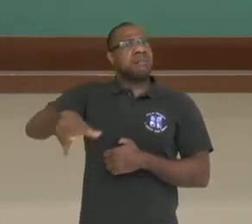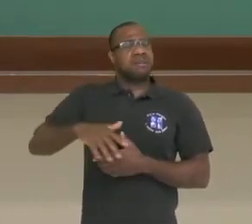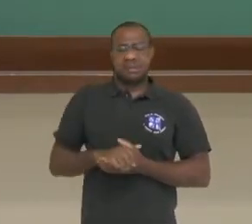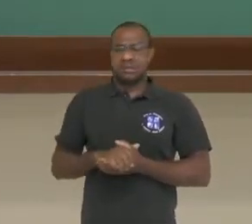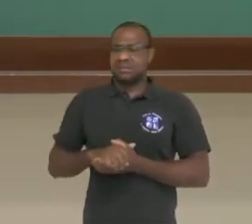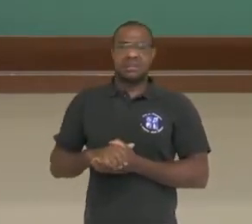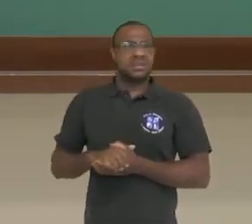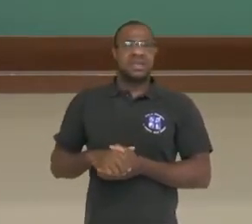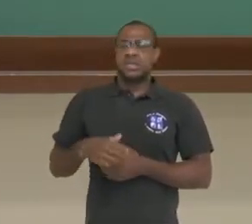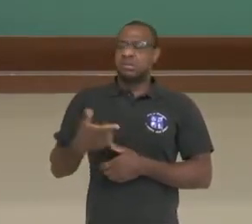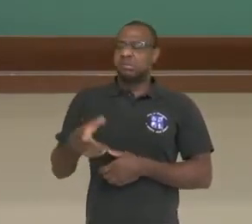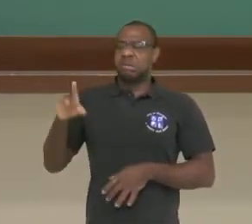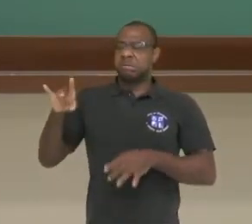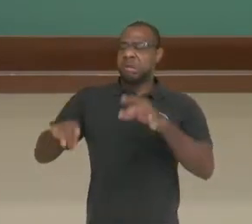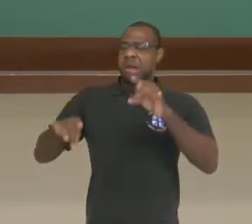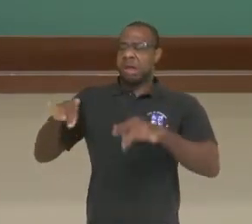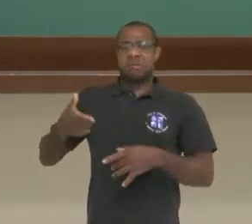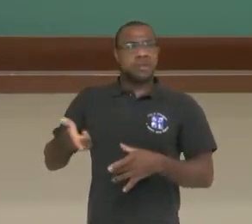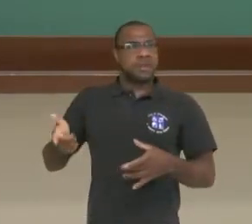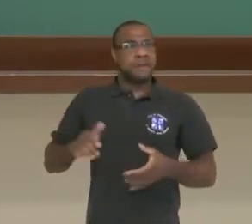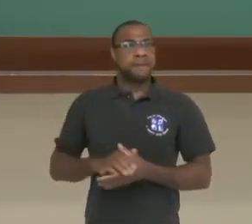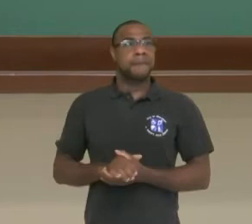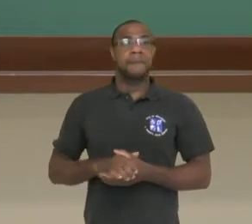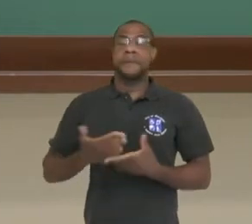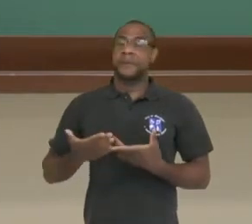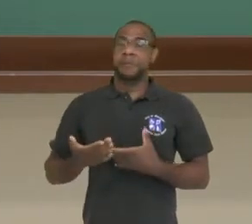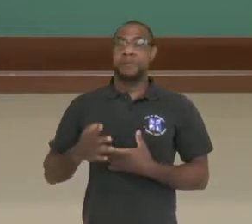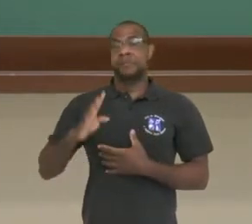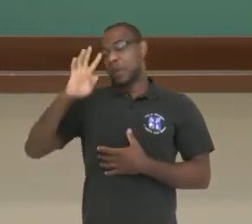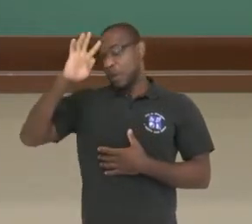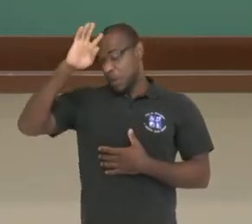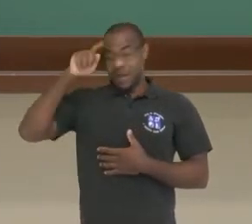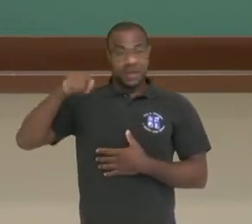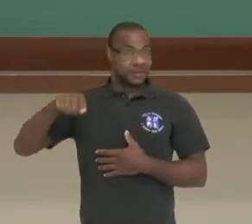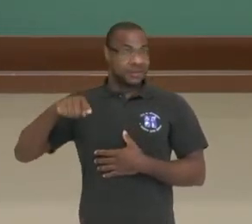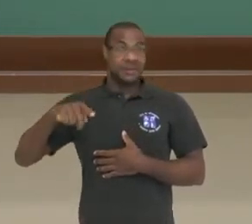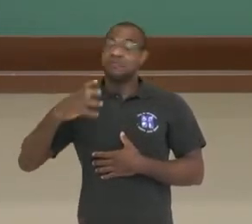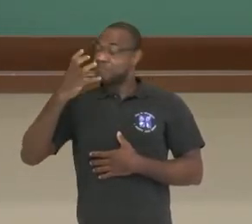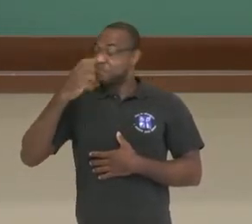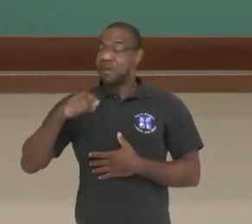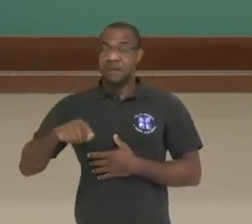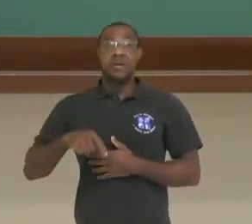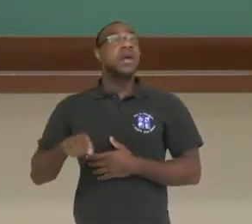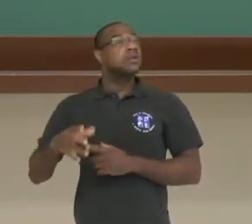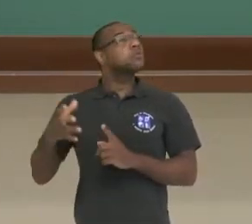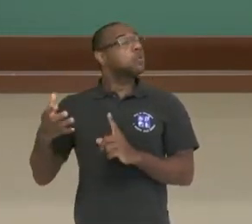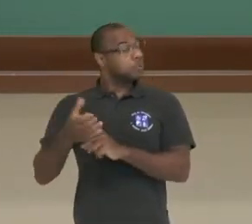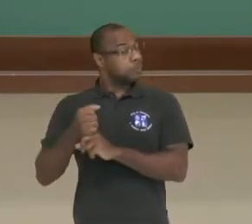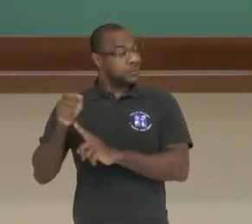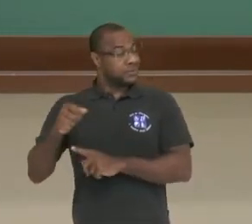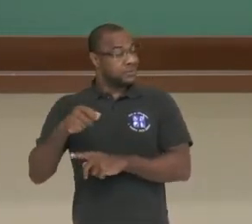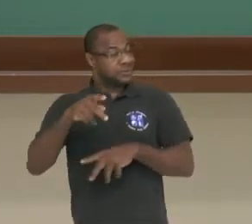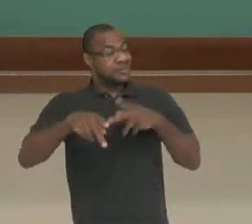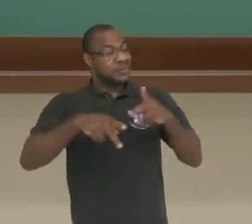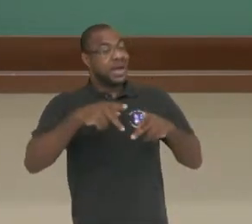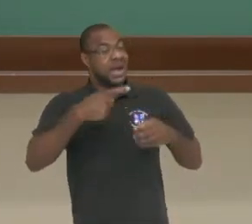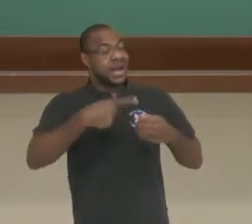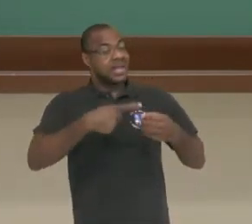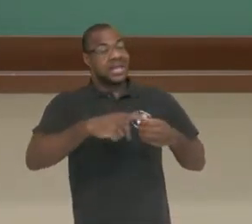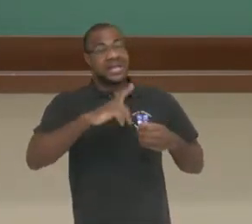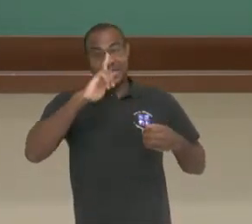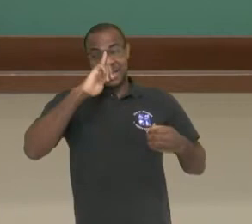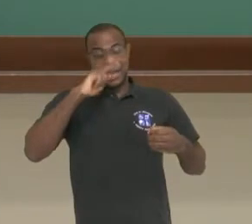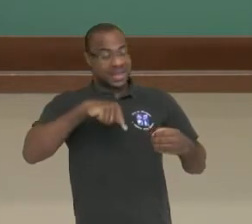não tem teatro. Mas aí que tá, os romanos são danados. Eles dominam a Grécia e levam muito da